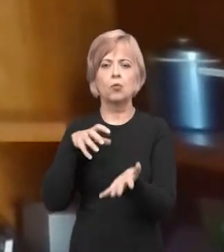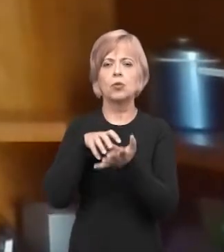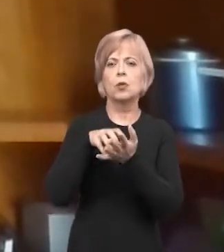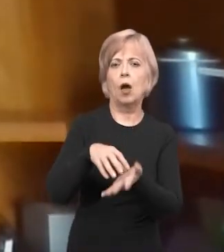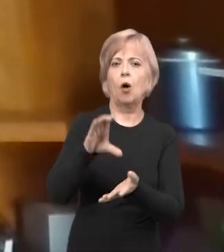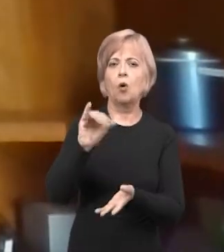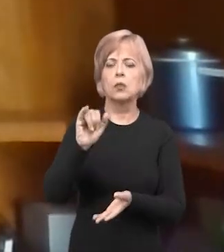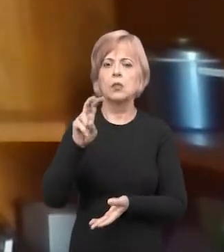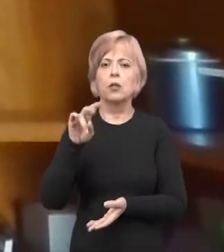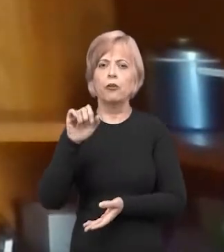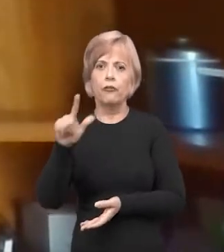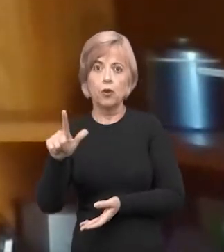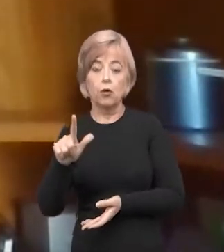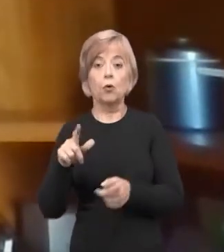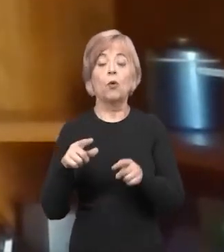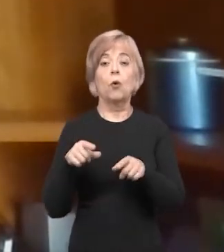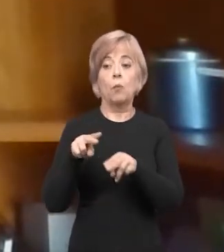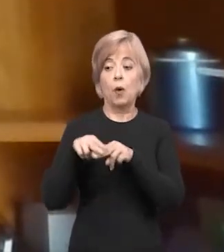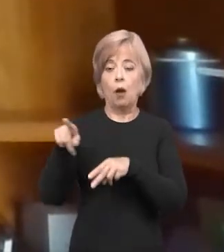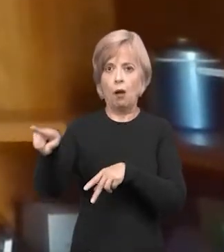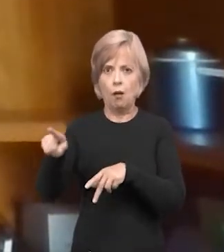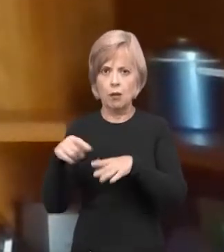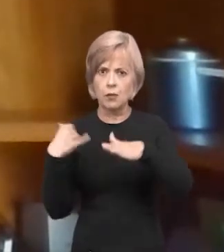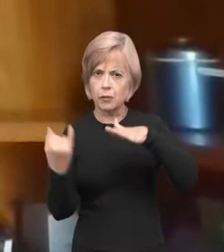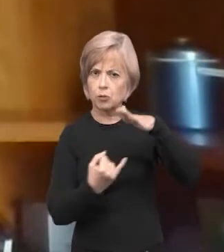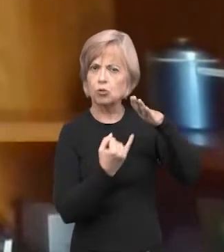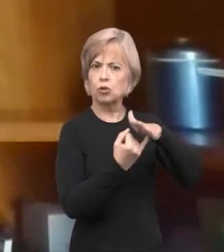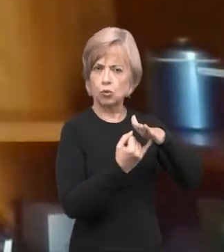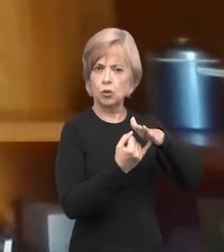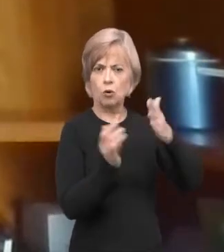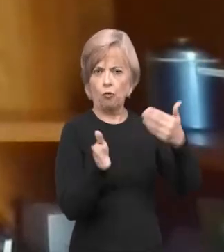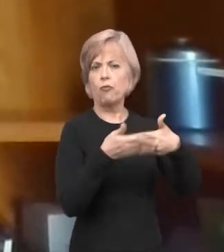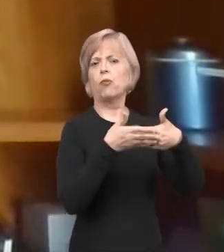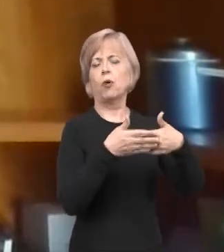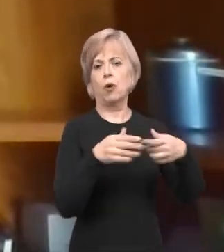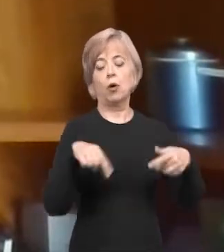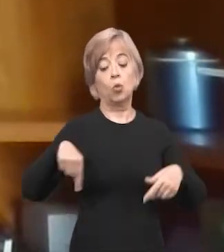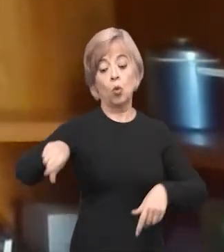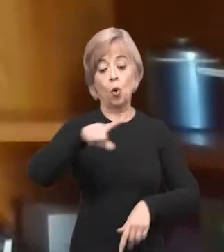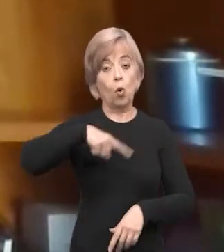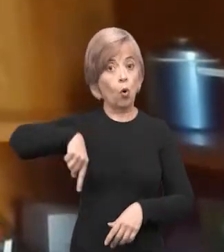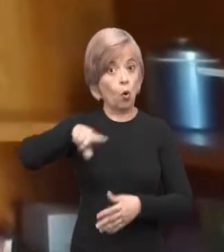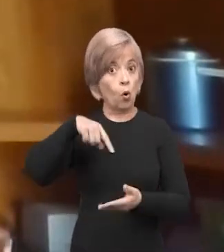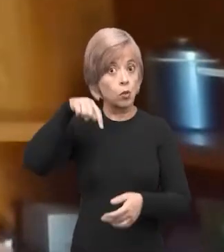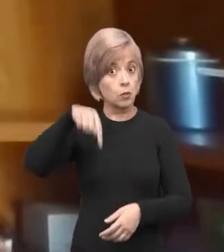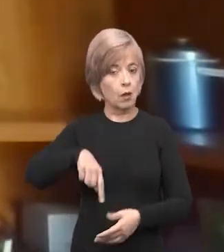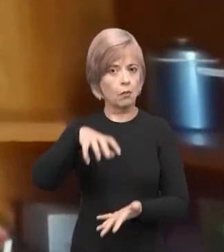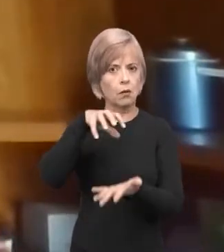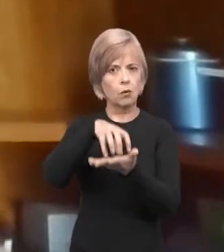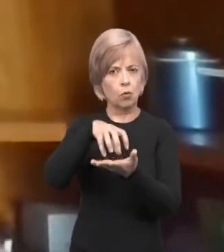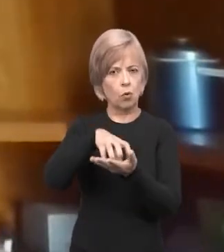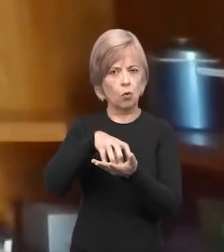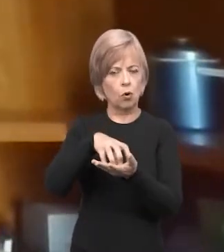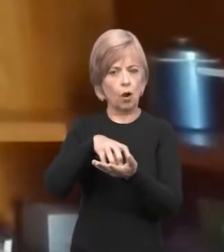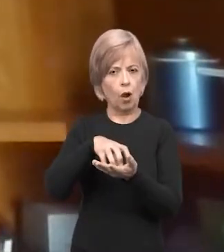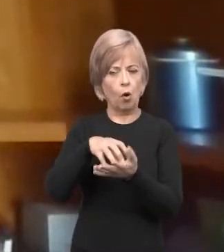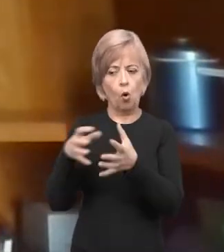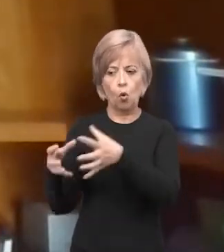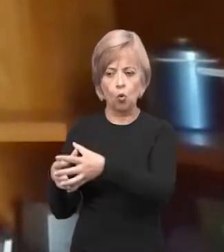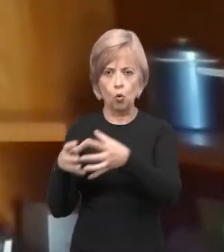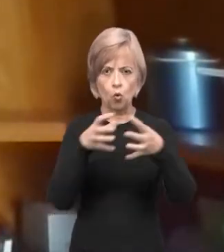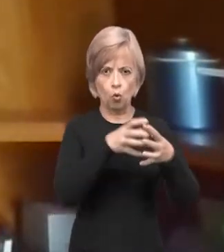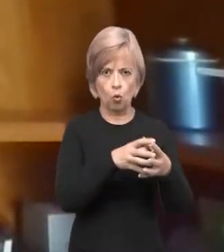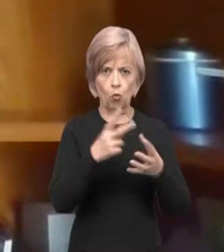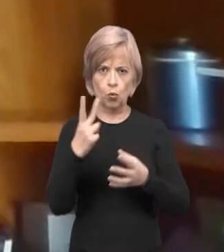para a desinstitucionalização dessas pessoas. E nós aqui no CAL fizemos 2 grupos de trabalho